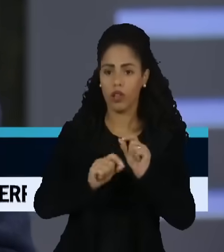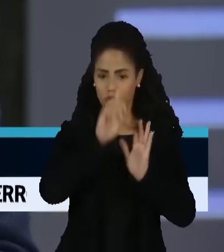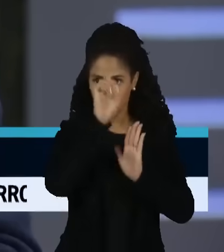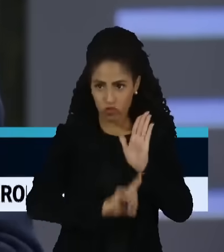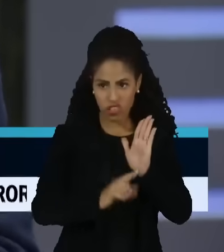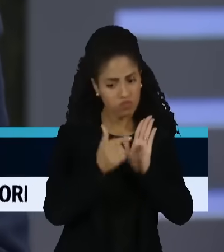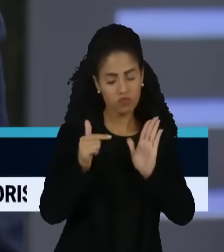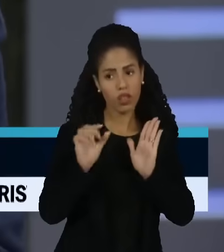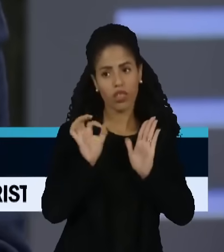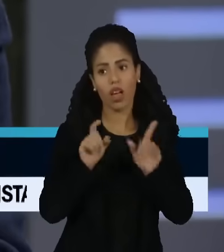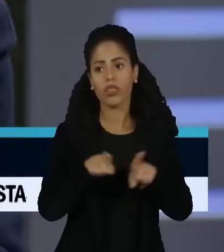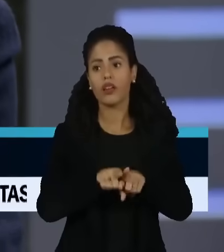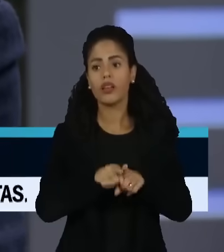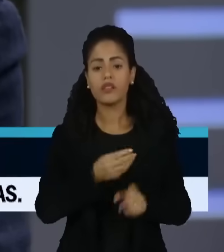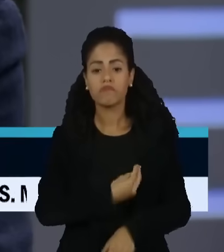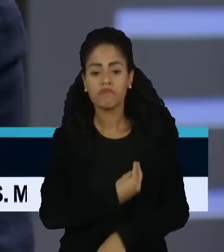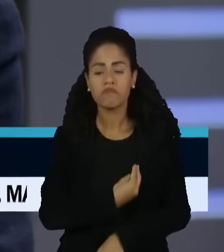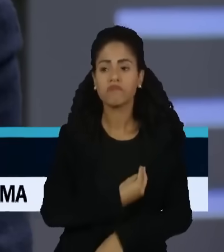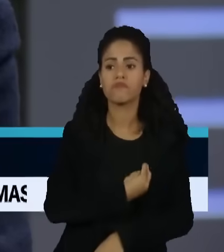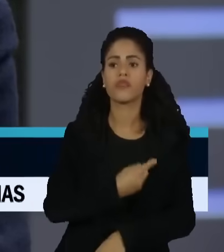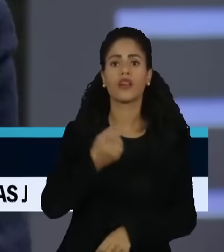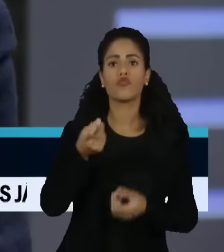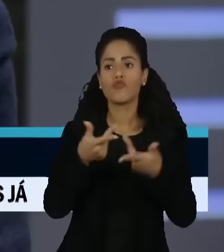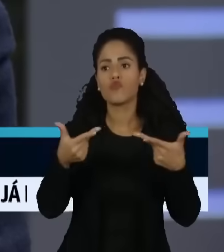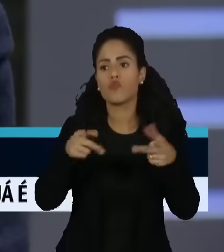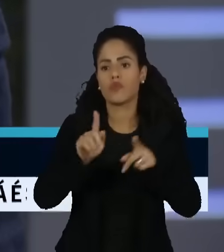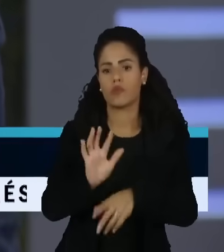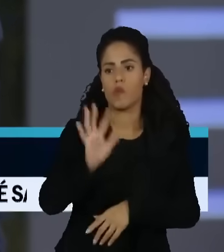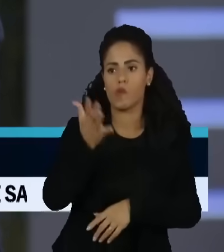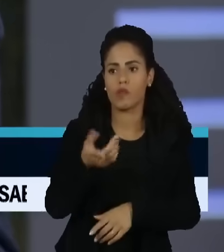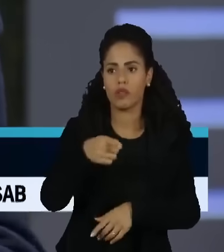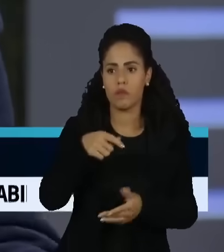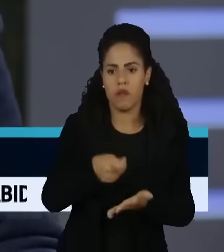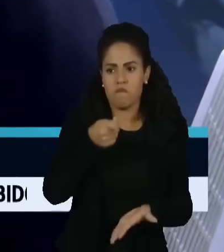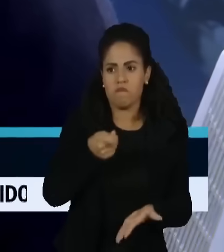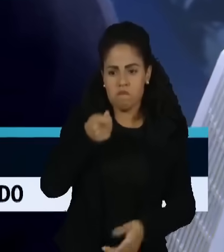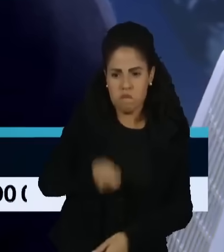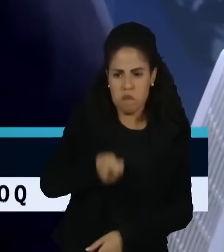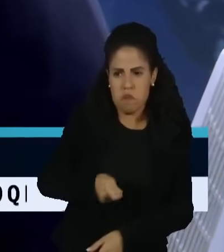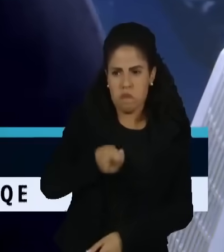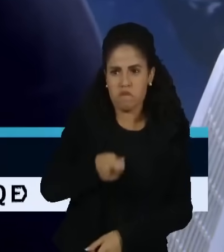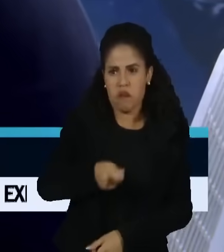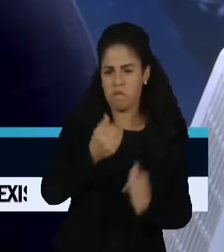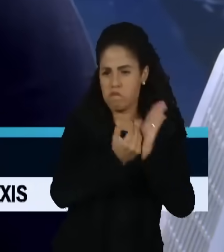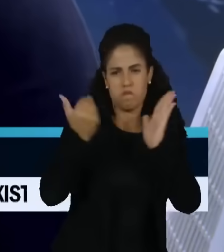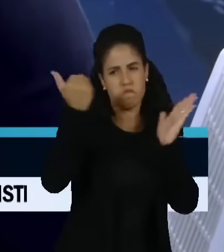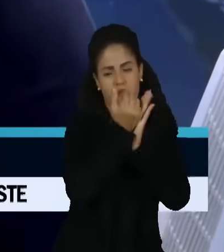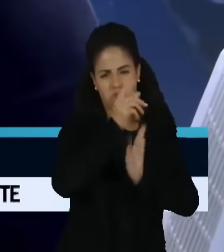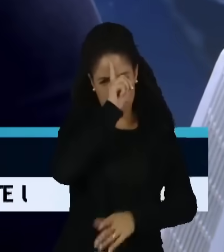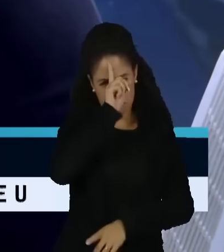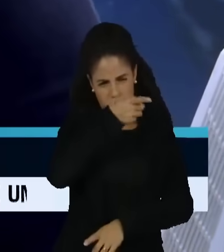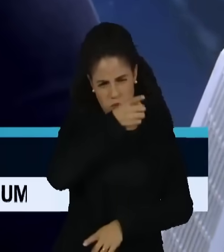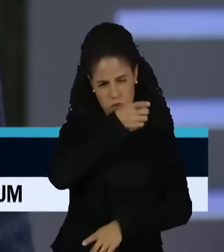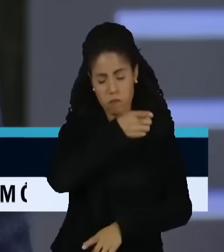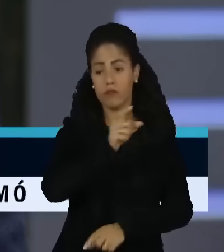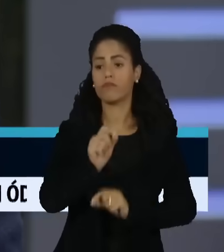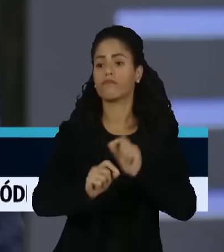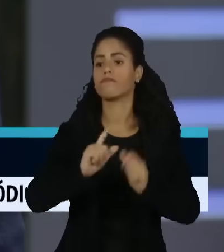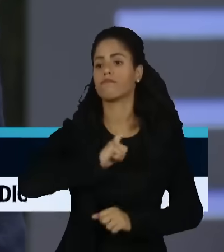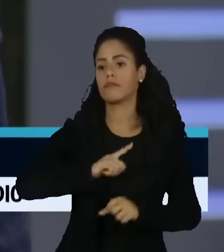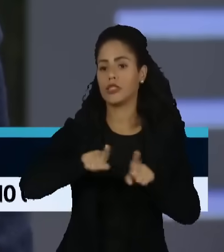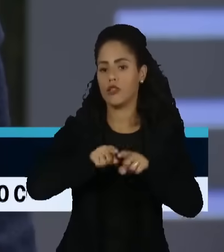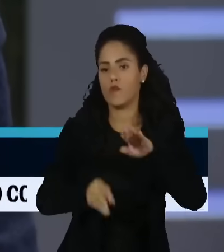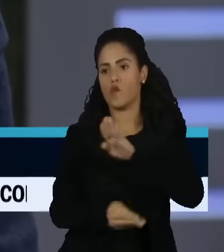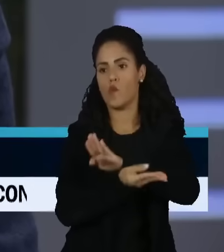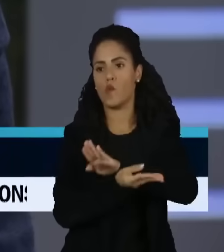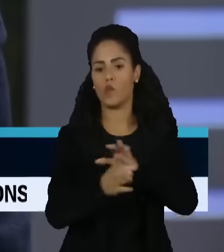algum. Vive de contribuições bilionárias de ditaduras extremistas da região, parte para a corrupção do